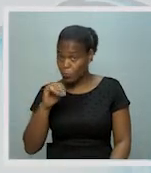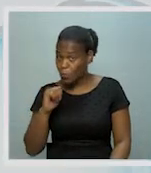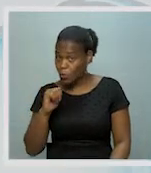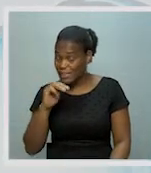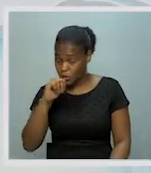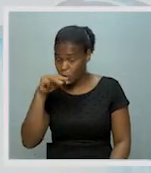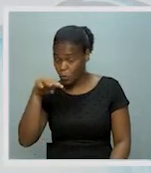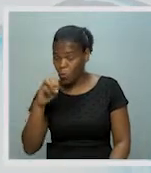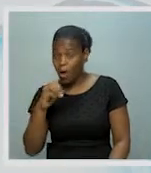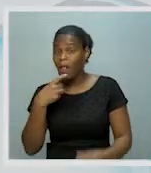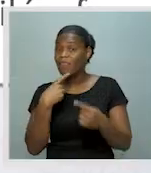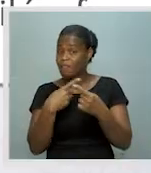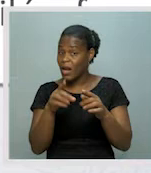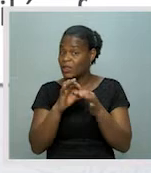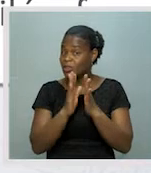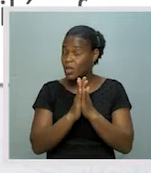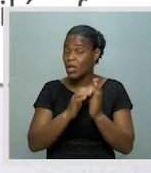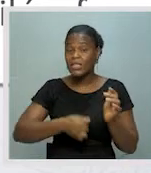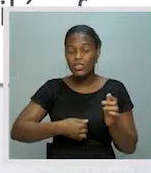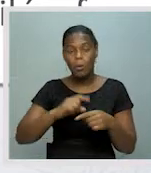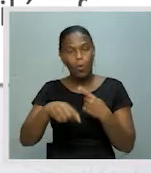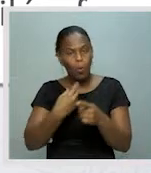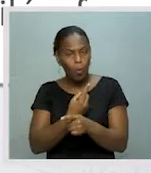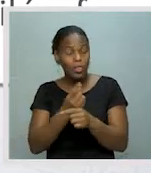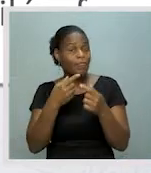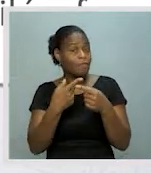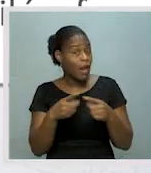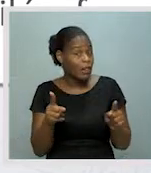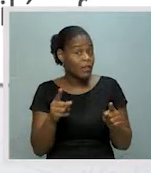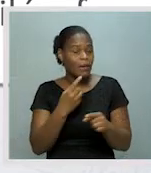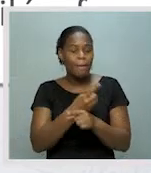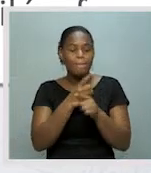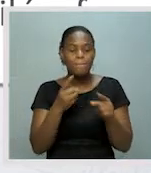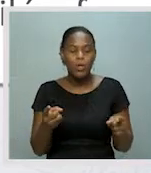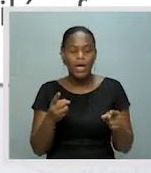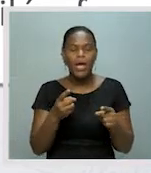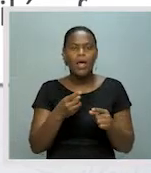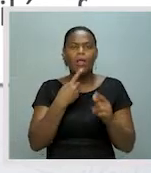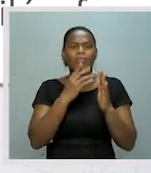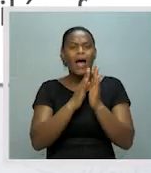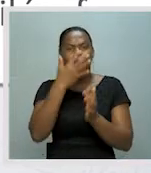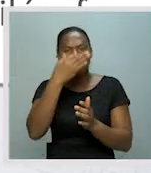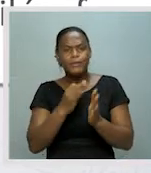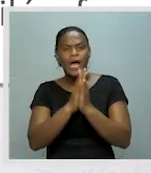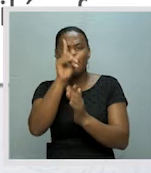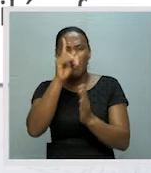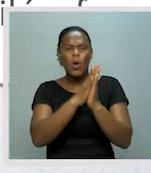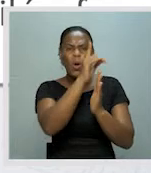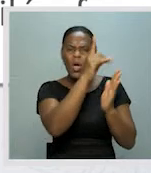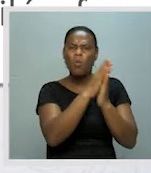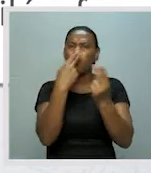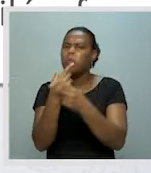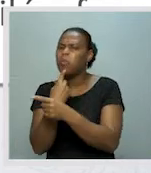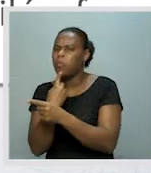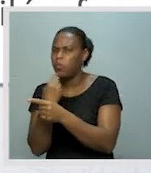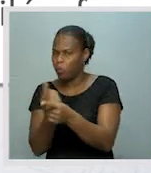religião diferente do cristianismo e das restantes que acabamos de falar. É uma religião politeísta, por quê? Porque tem crença